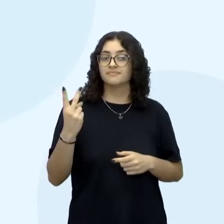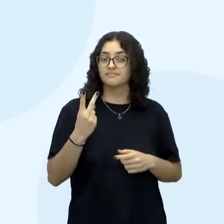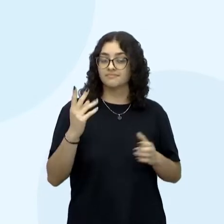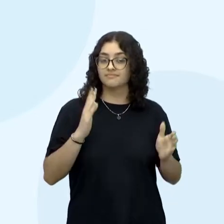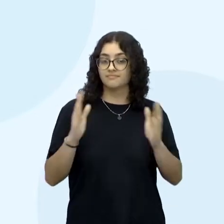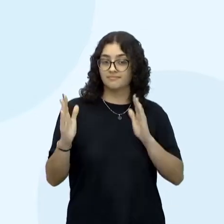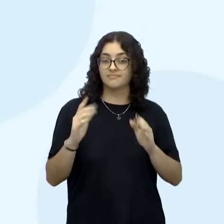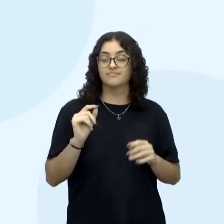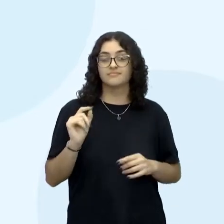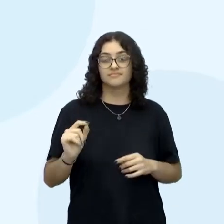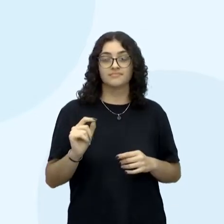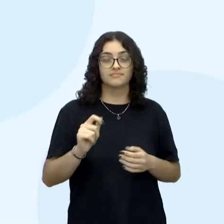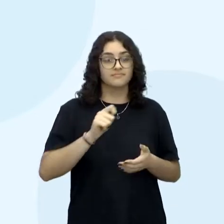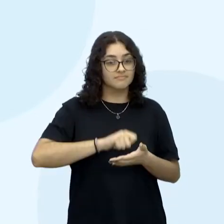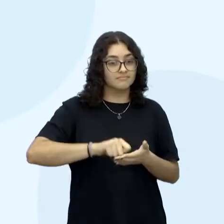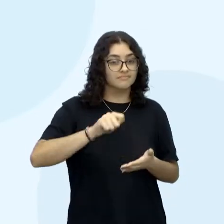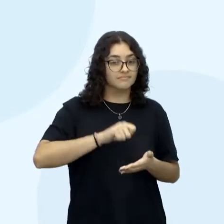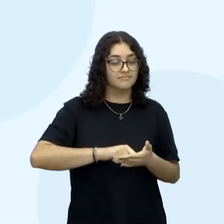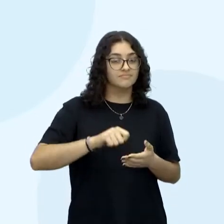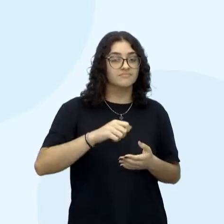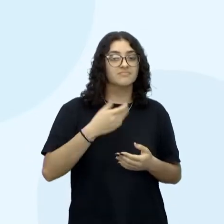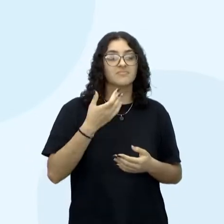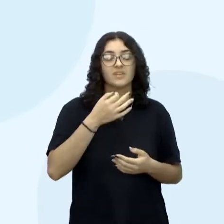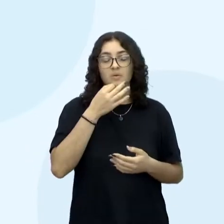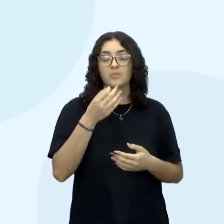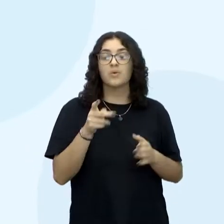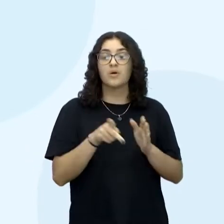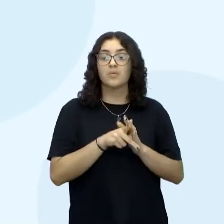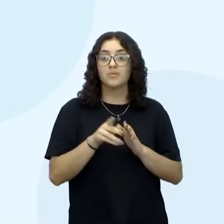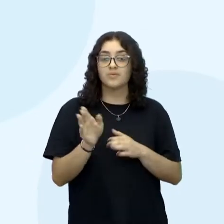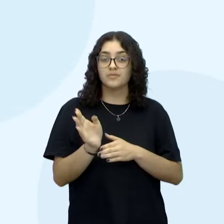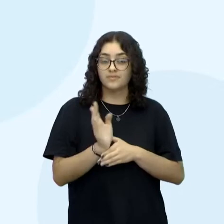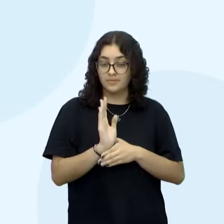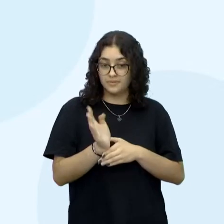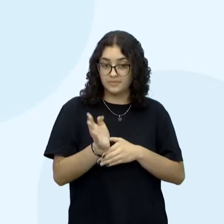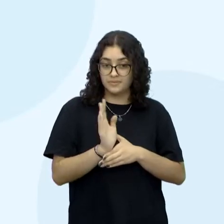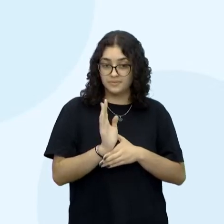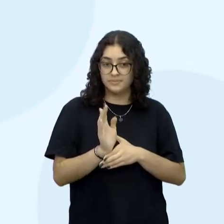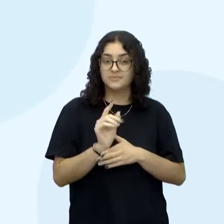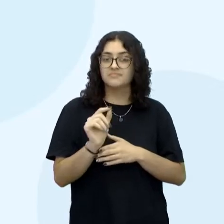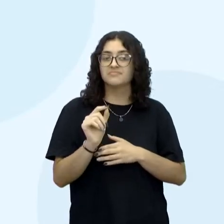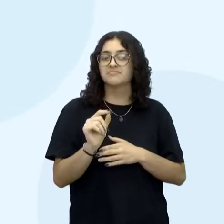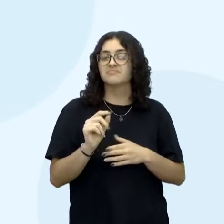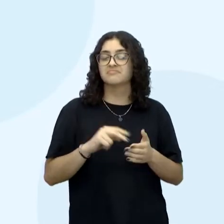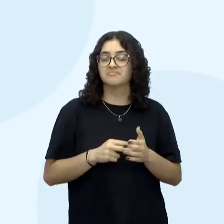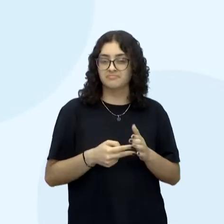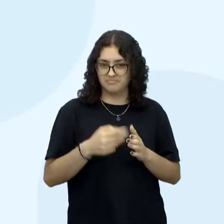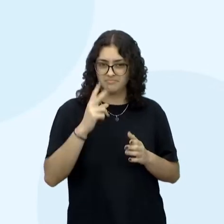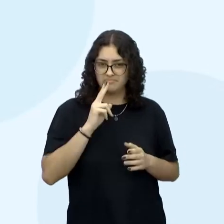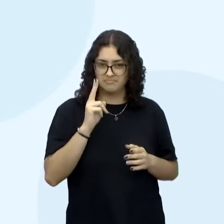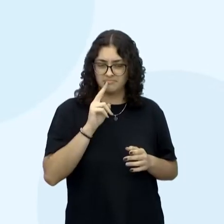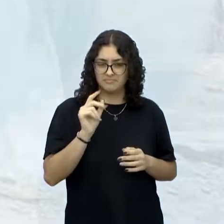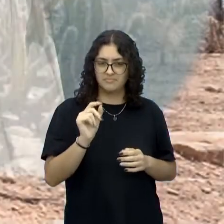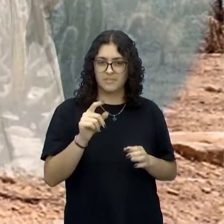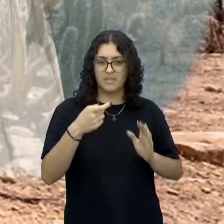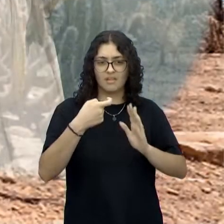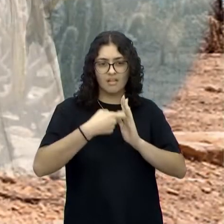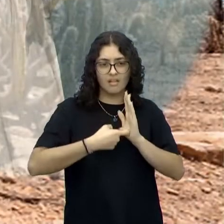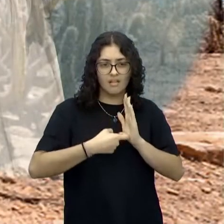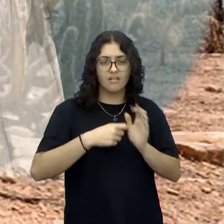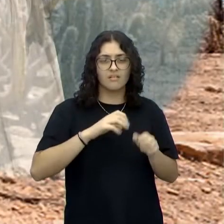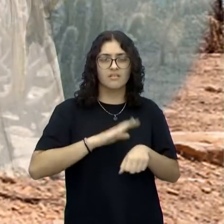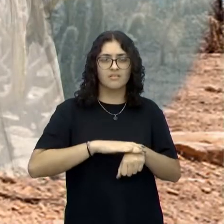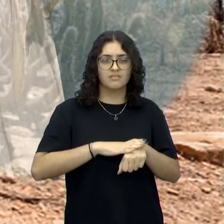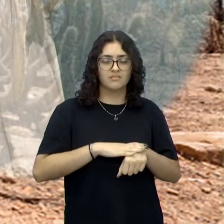etapa, escrever uma resenha sobre o filme, ou seja, o que é a resenha? Só para lembrar vocês, é aquele texto que a gente